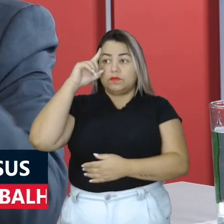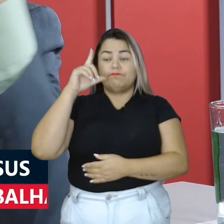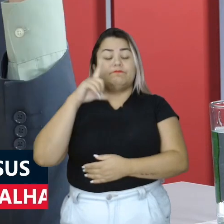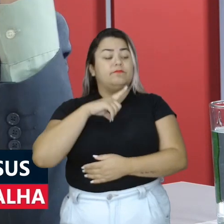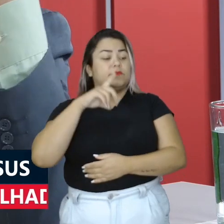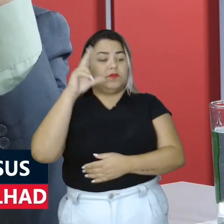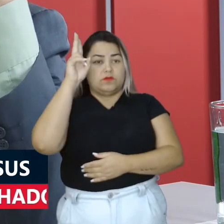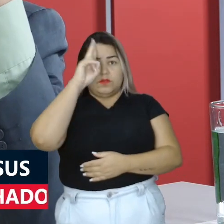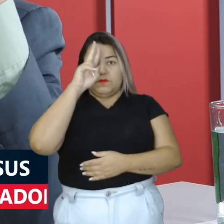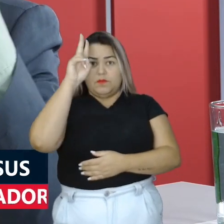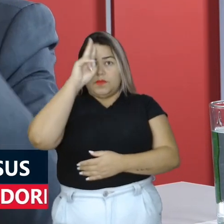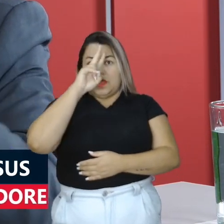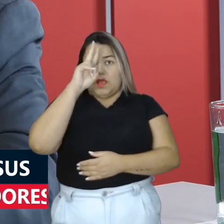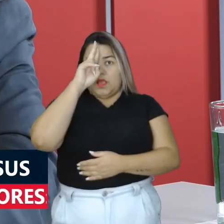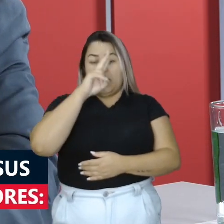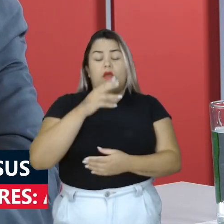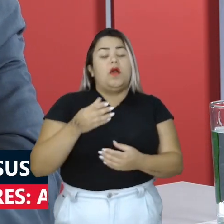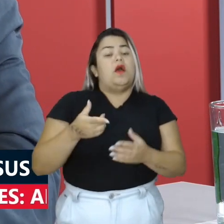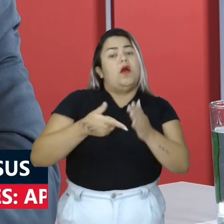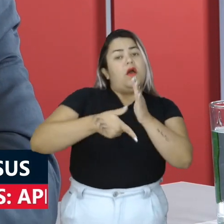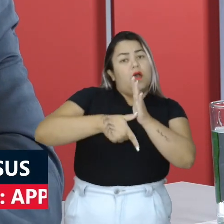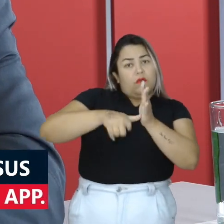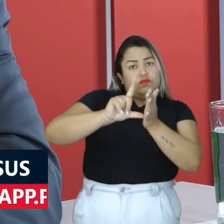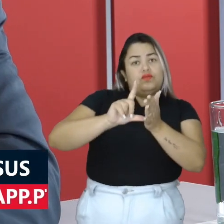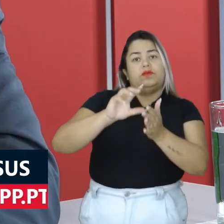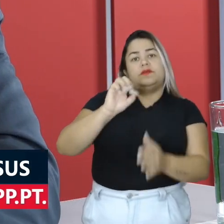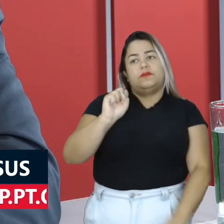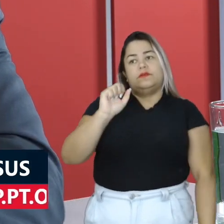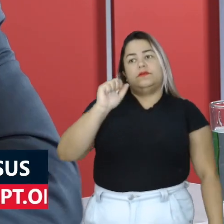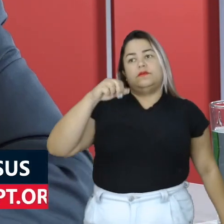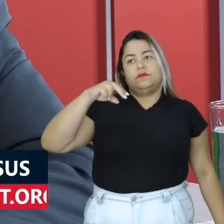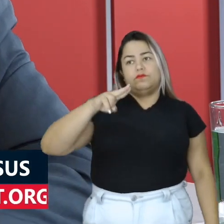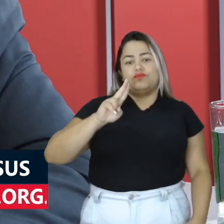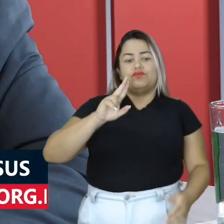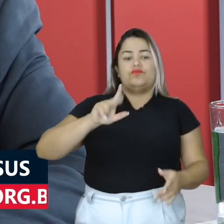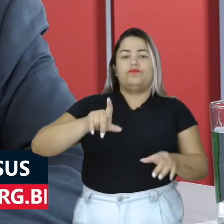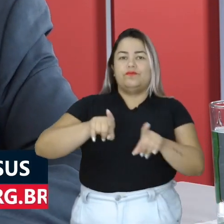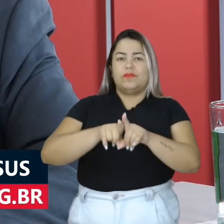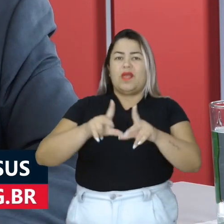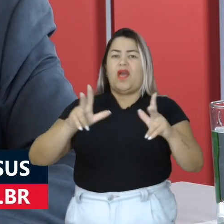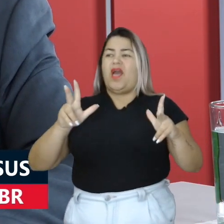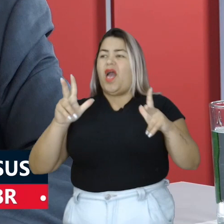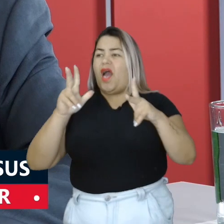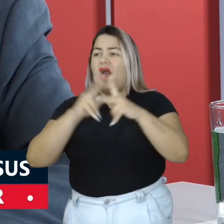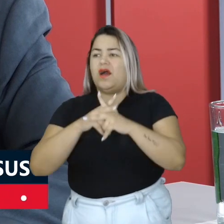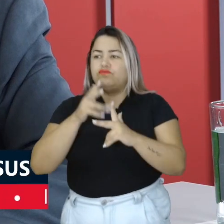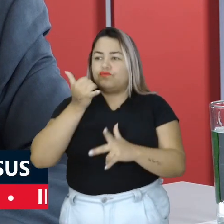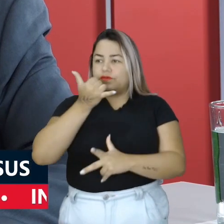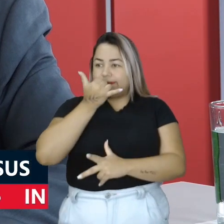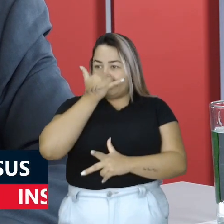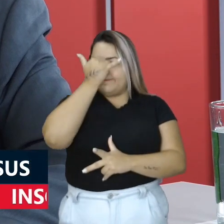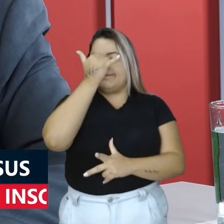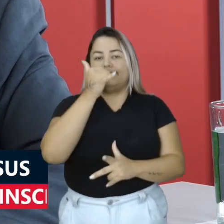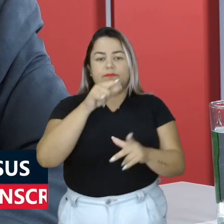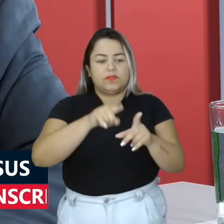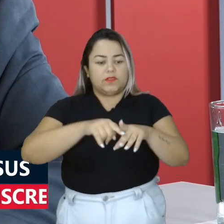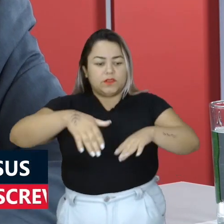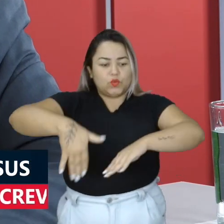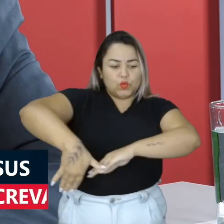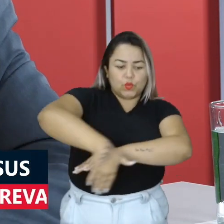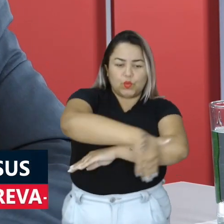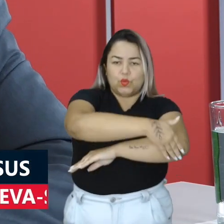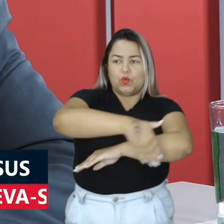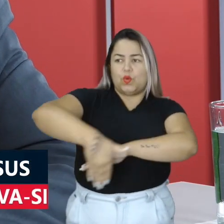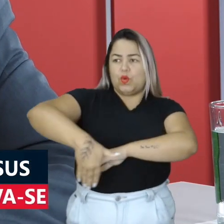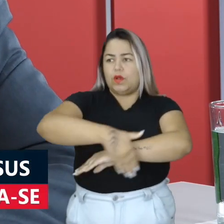como é que era antes do SAMU. Antes do SAMU, um paciente atropelado em via pública, ele era transportado geralmente no banco